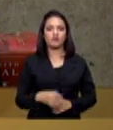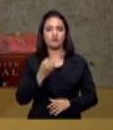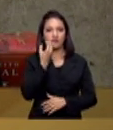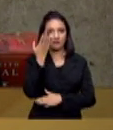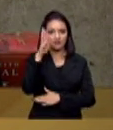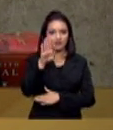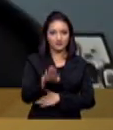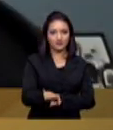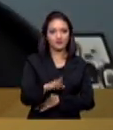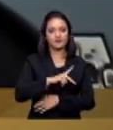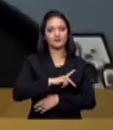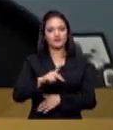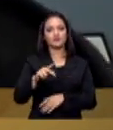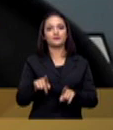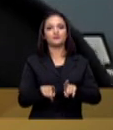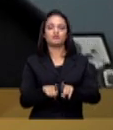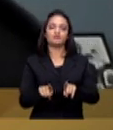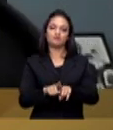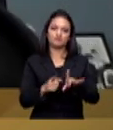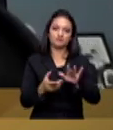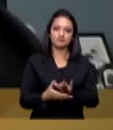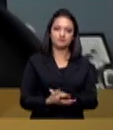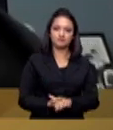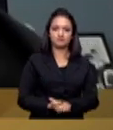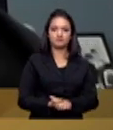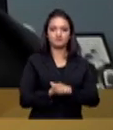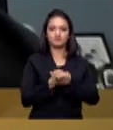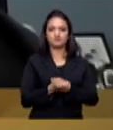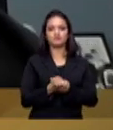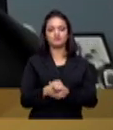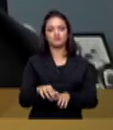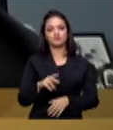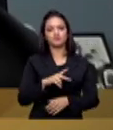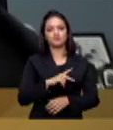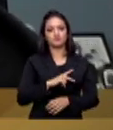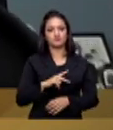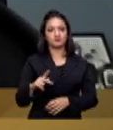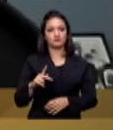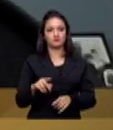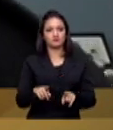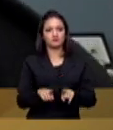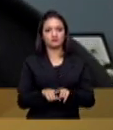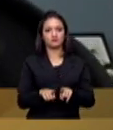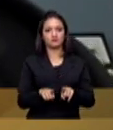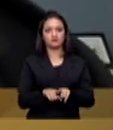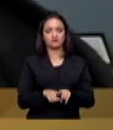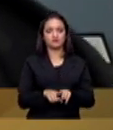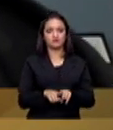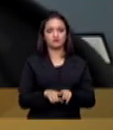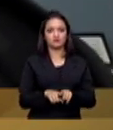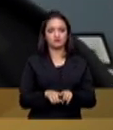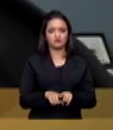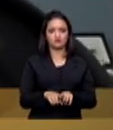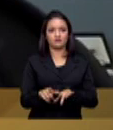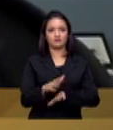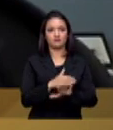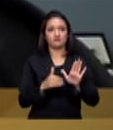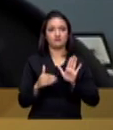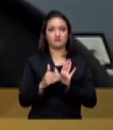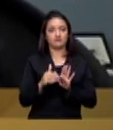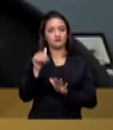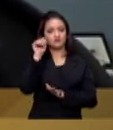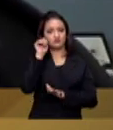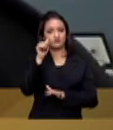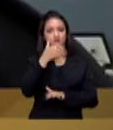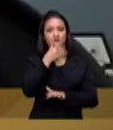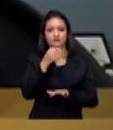presidente. Também queria cumprimentar a Vossa Excelência e, na pessoa de Vossa Excelência, cumprimentar a todas as ministras